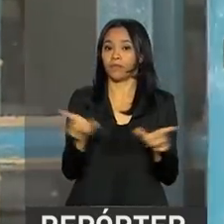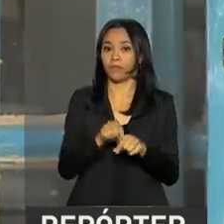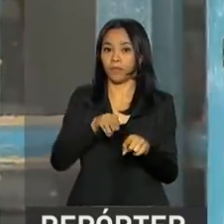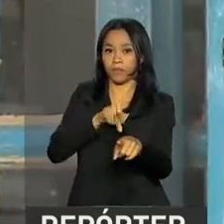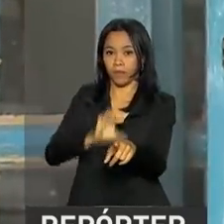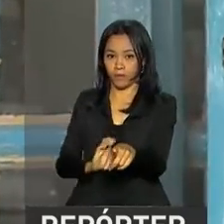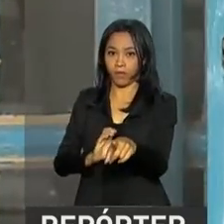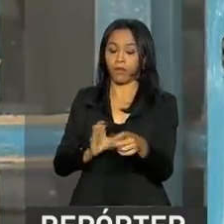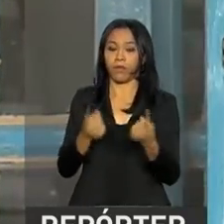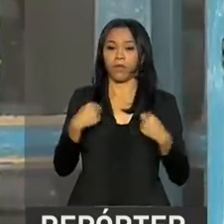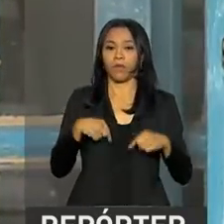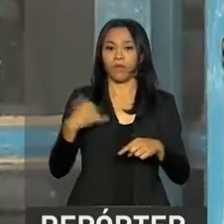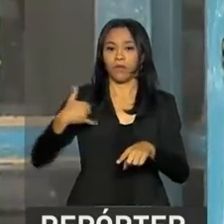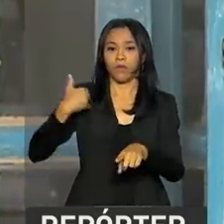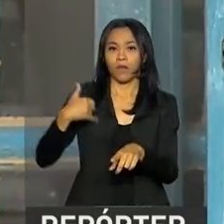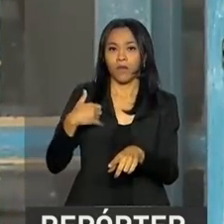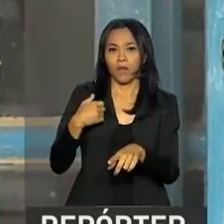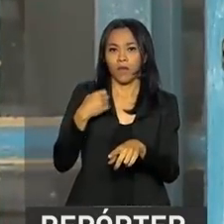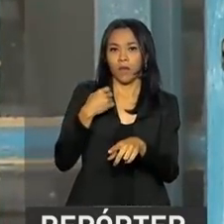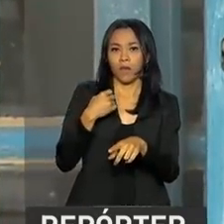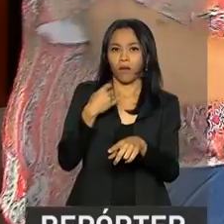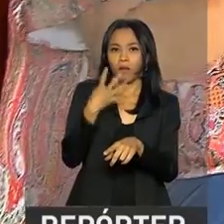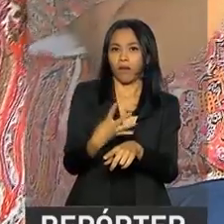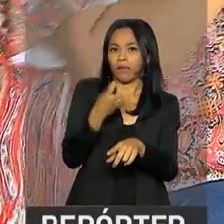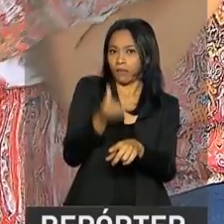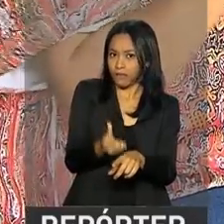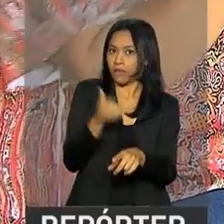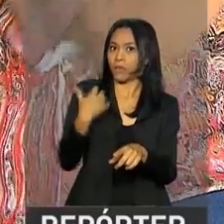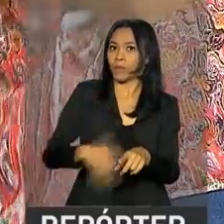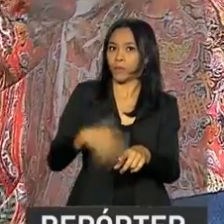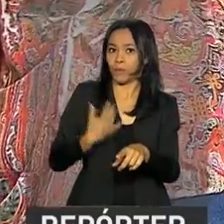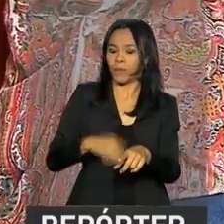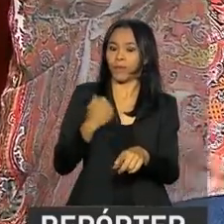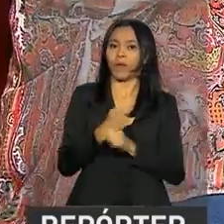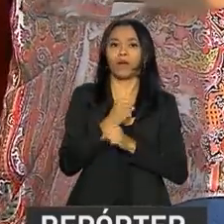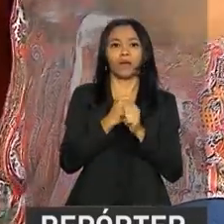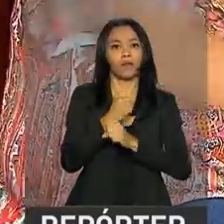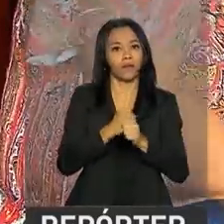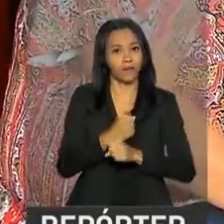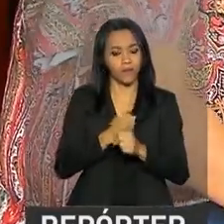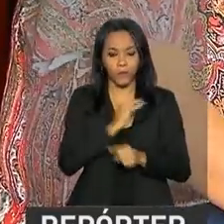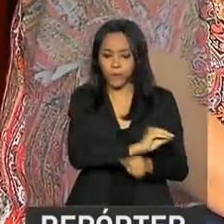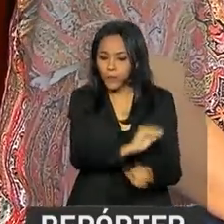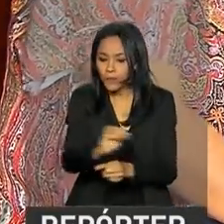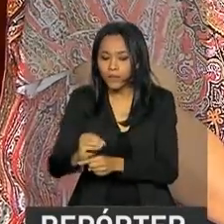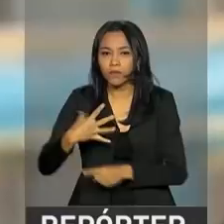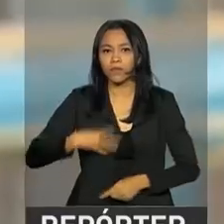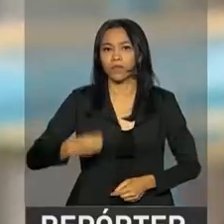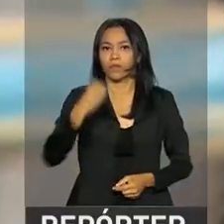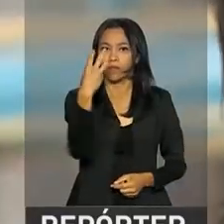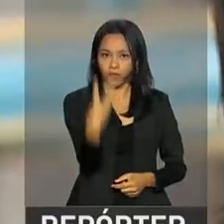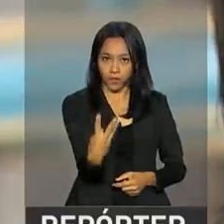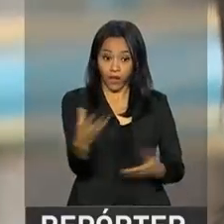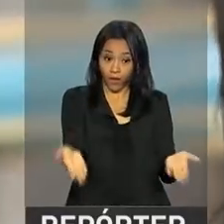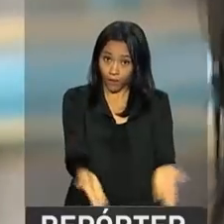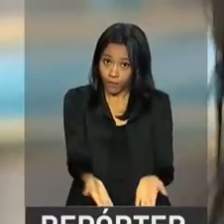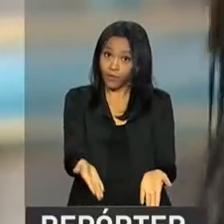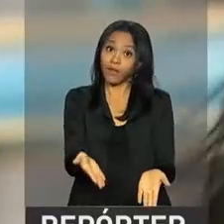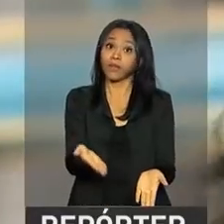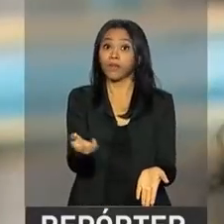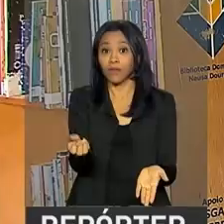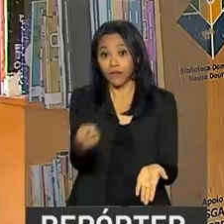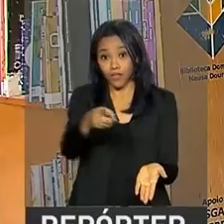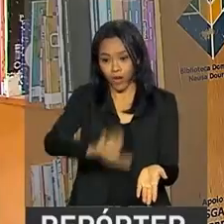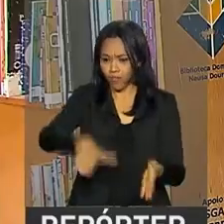46 anos e muita história pra contar ana paula dedicou à vida na criação das três filhas agora com as jovens